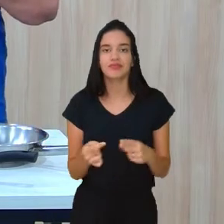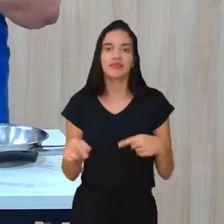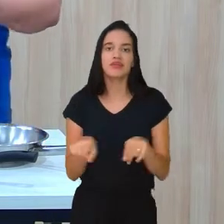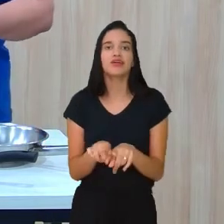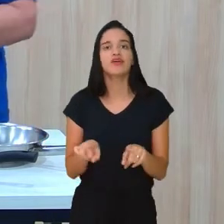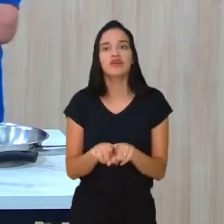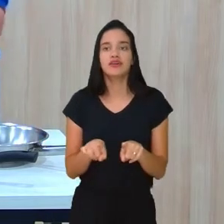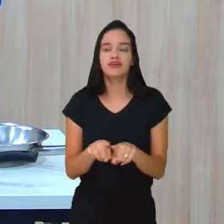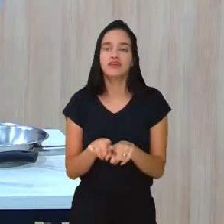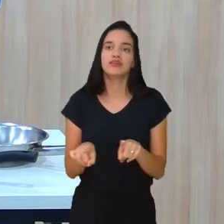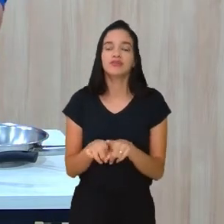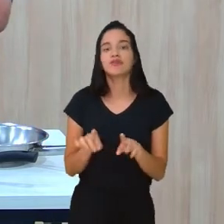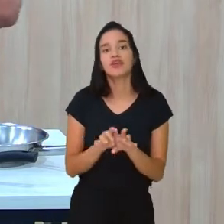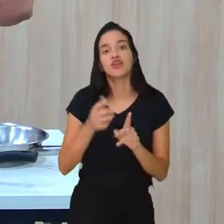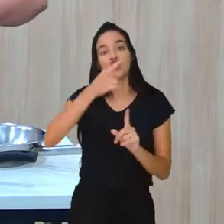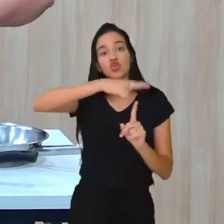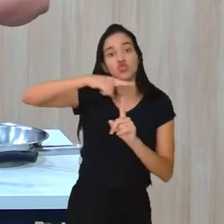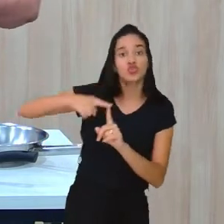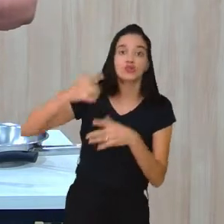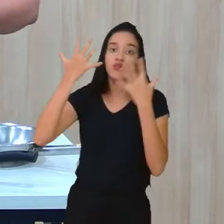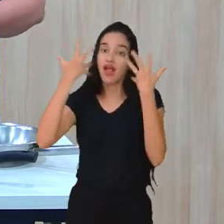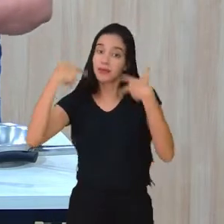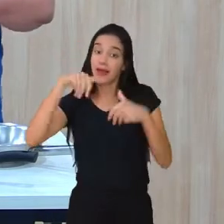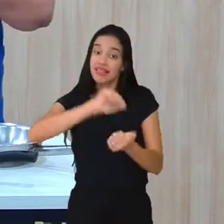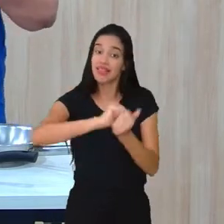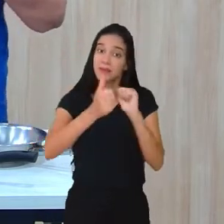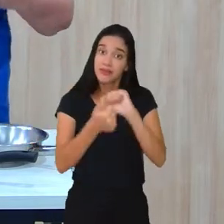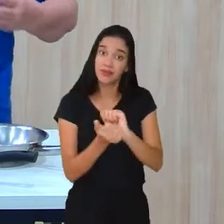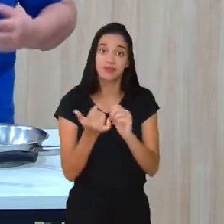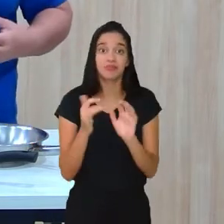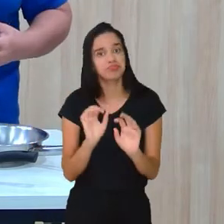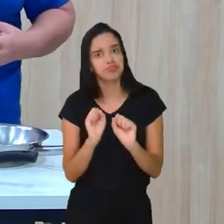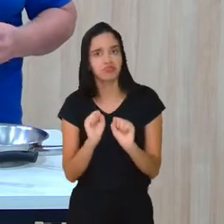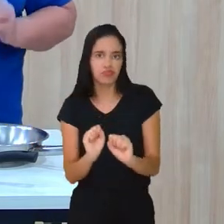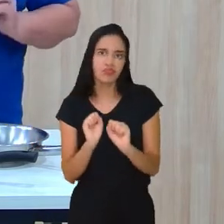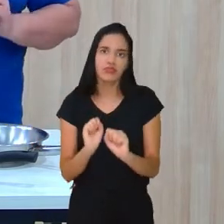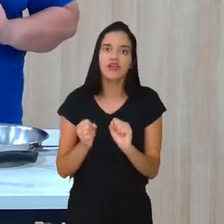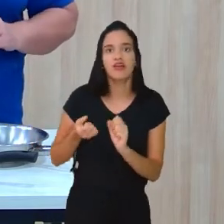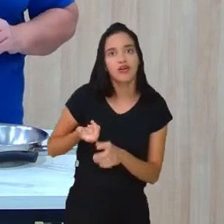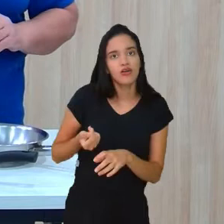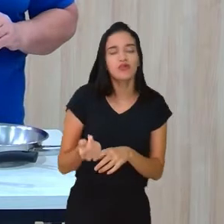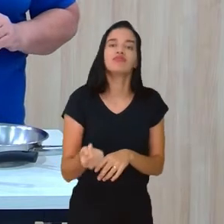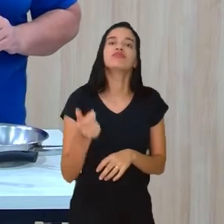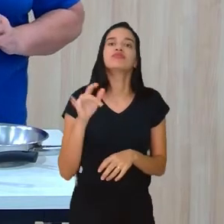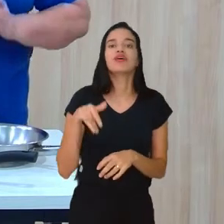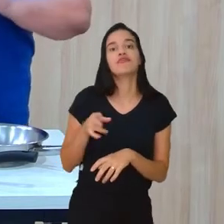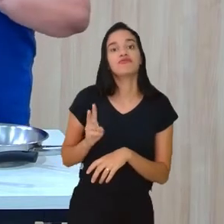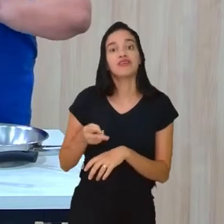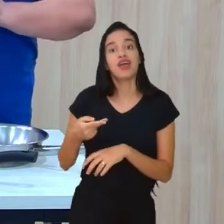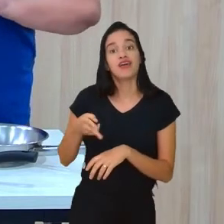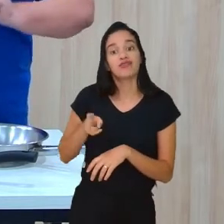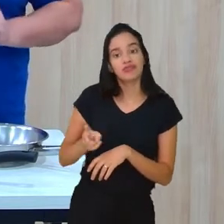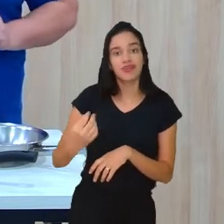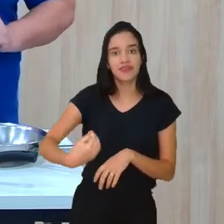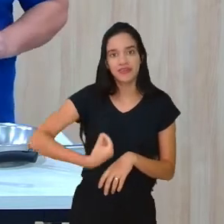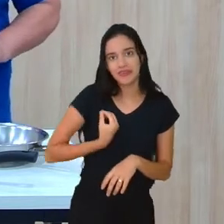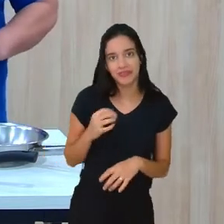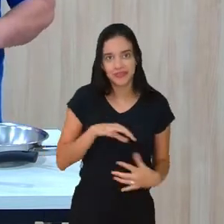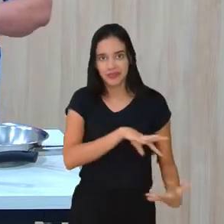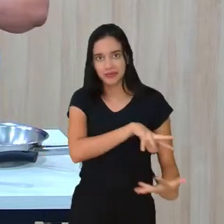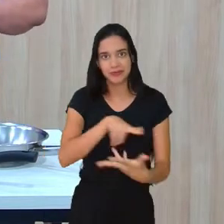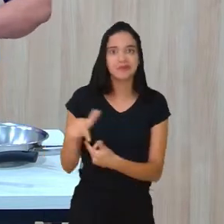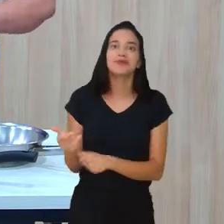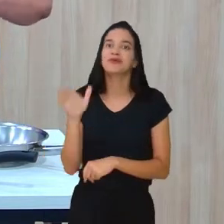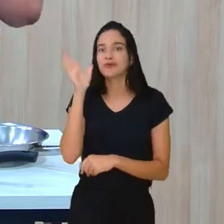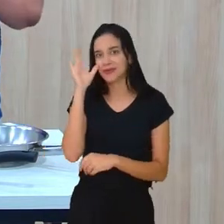é que aí as espécies estão aí adaptadas e poderão se manter no nosso planeta. Então, aí uma curiosidade